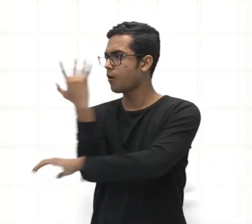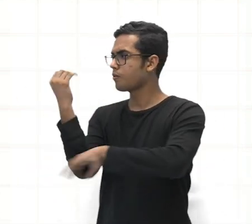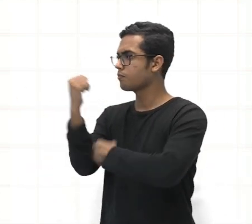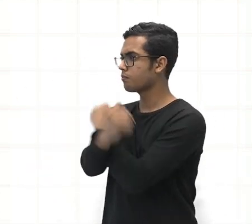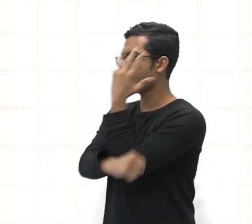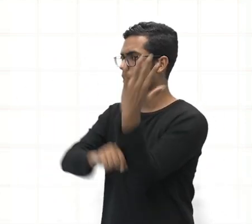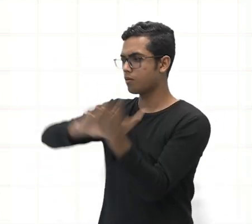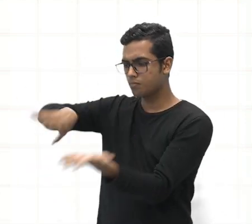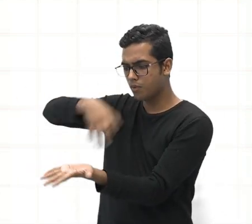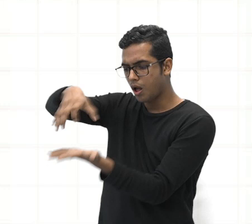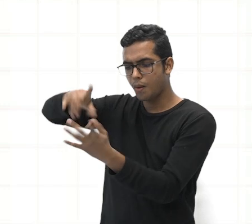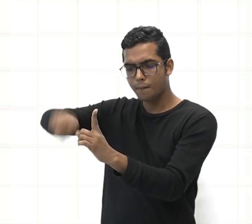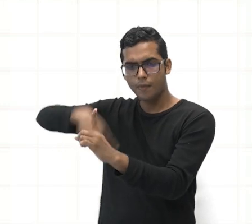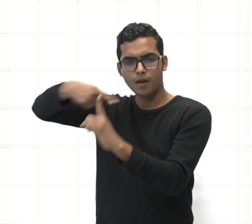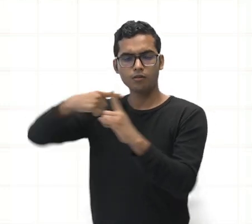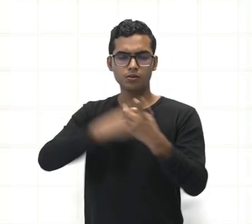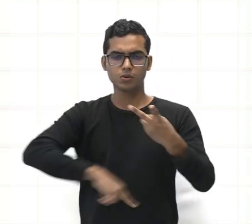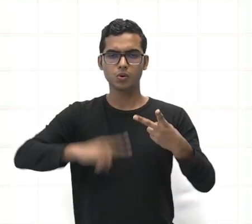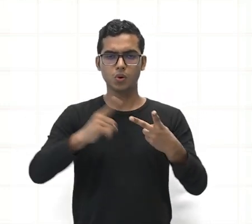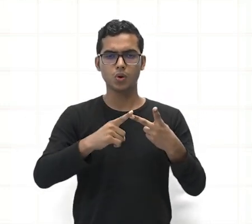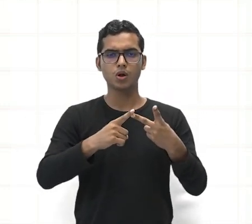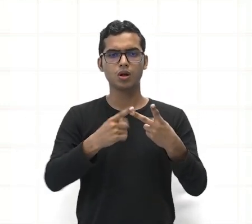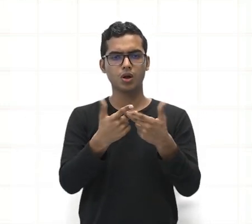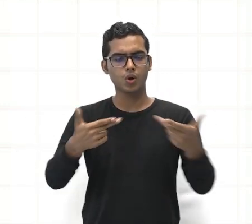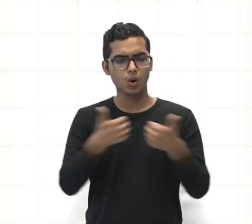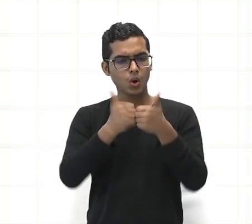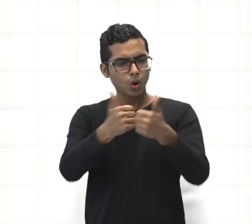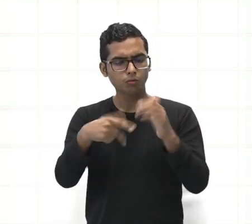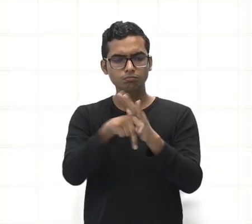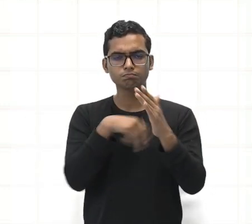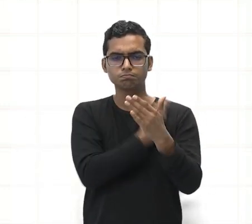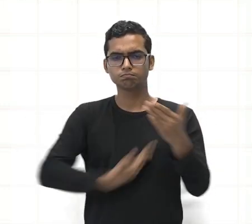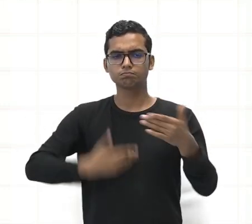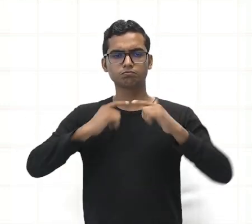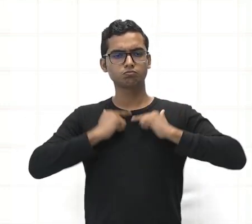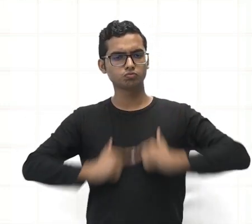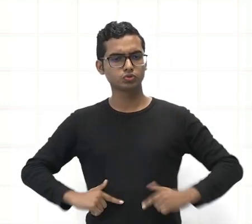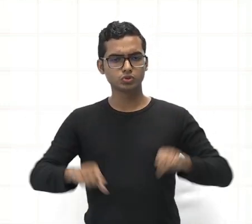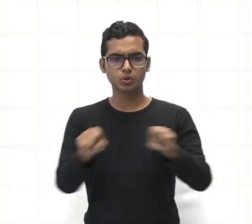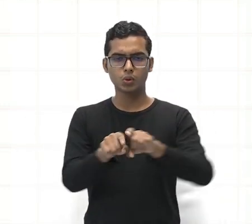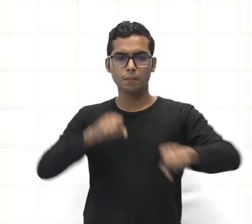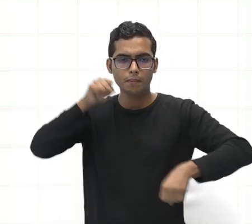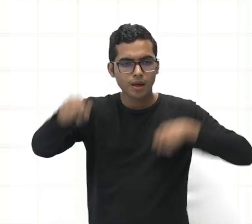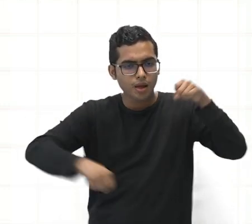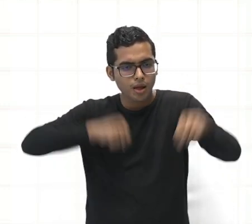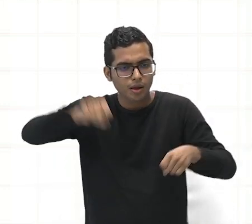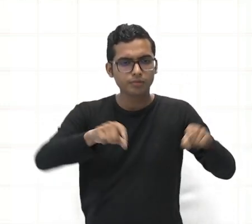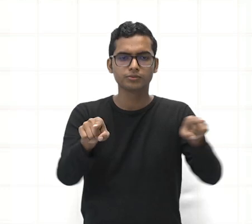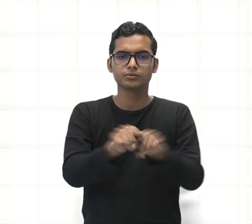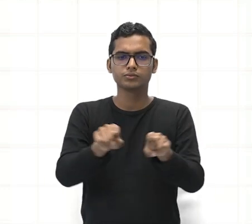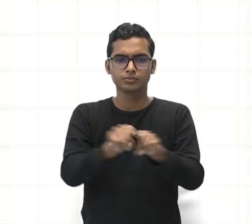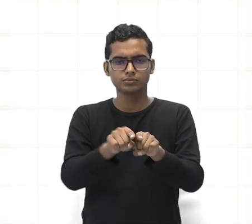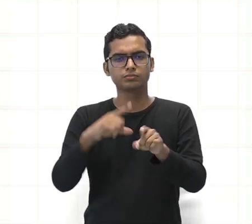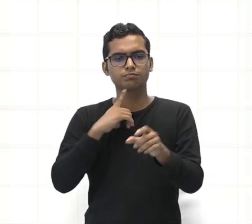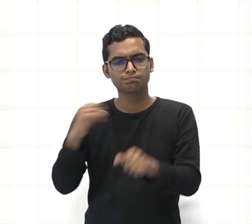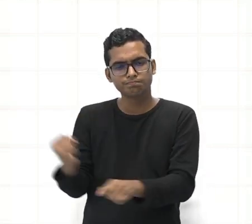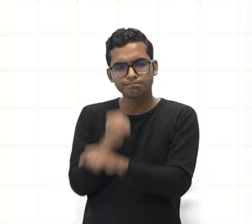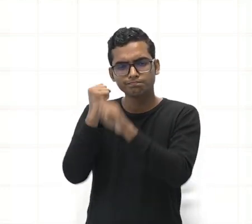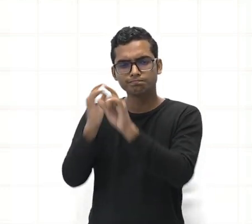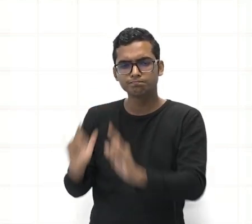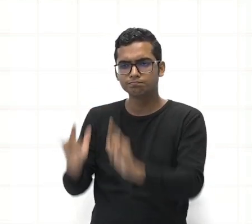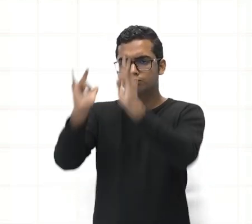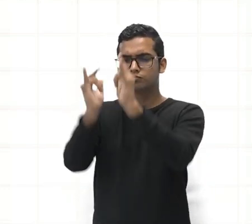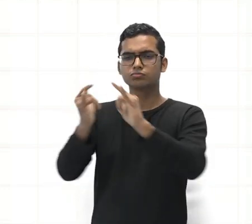parques, transportes limpos, e também podem ser ônibus elétricos, as bicicletas, as construções que são